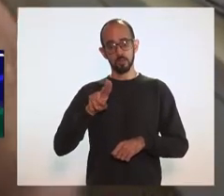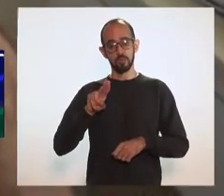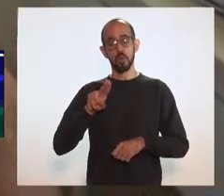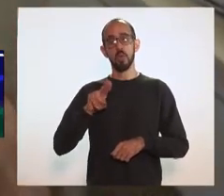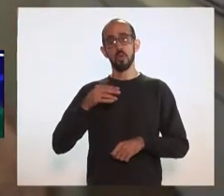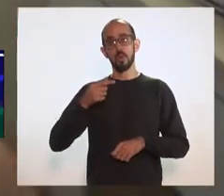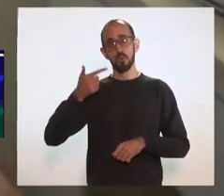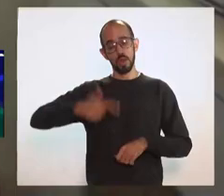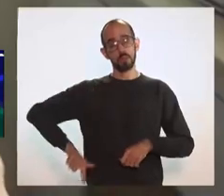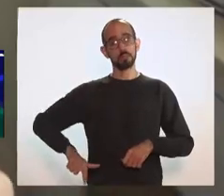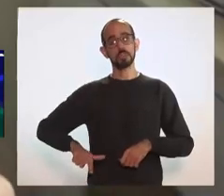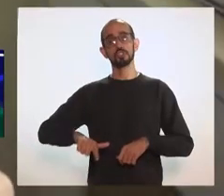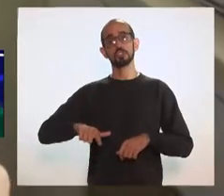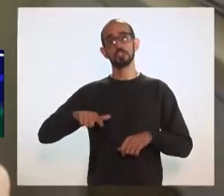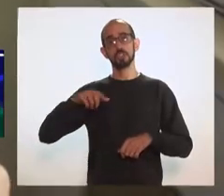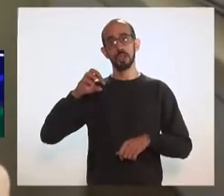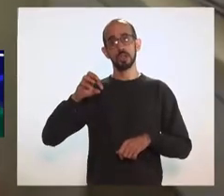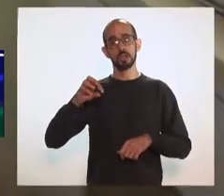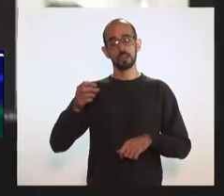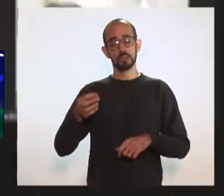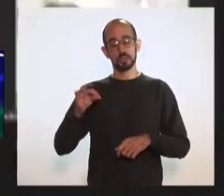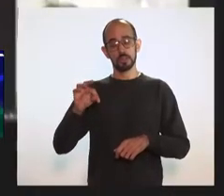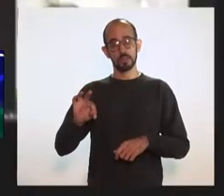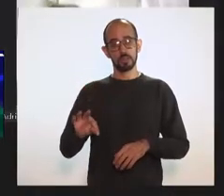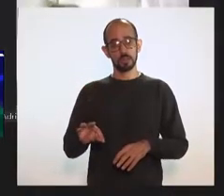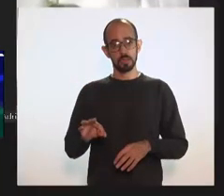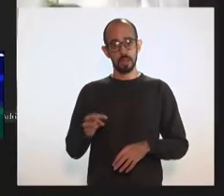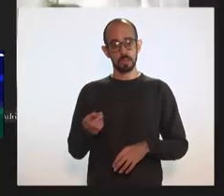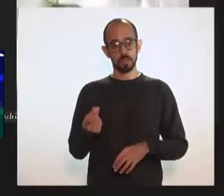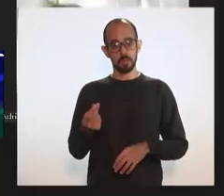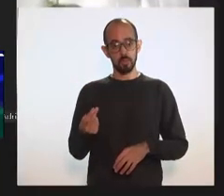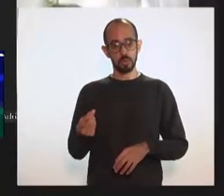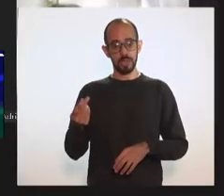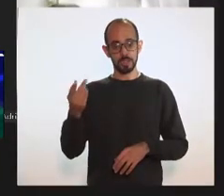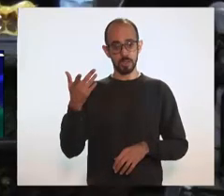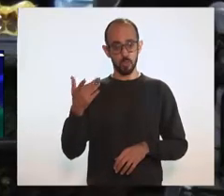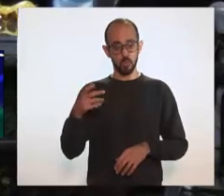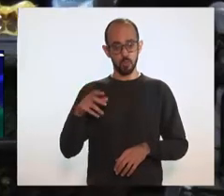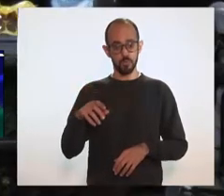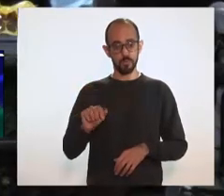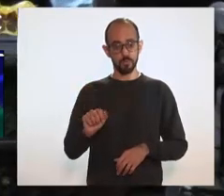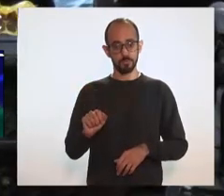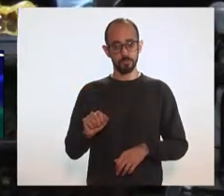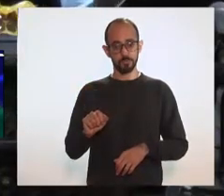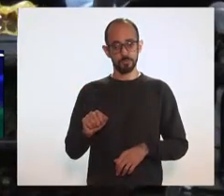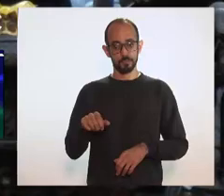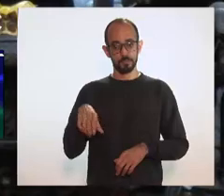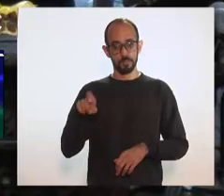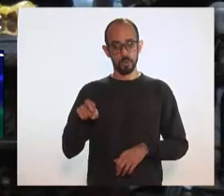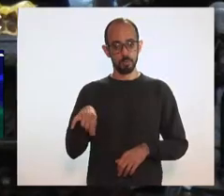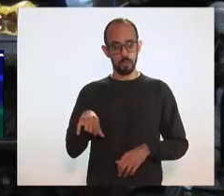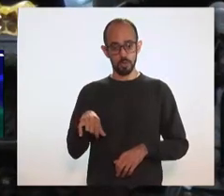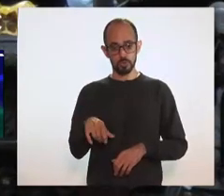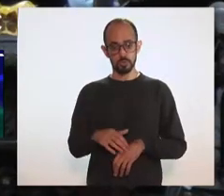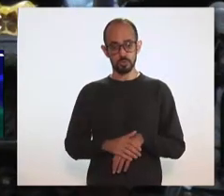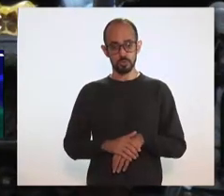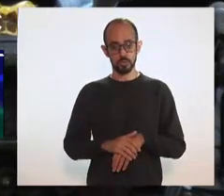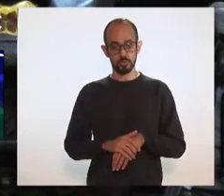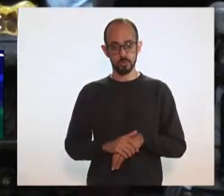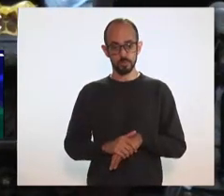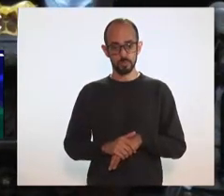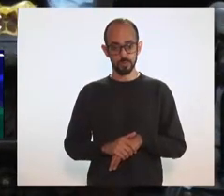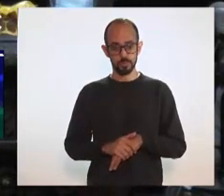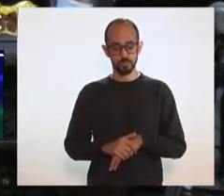na tributação. Ok. É o caminho para que a gente possa acertar no futuro. Pela Comissão